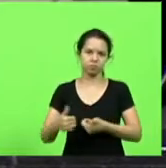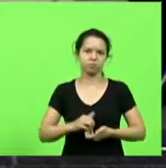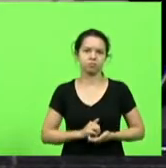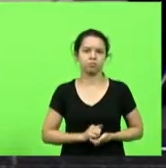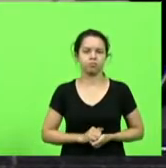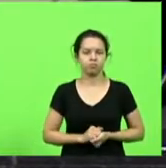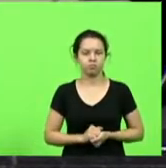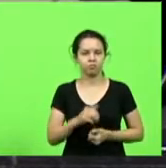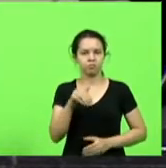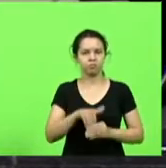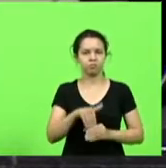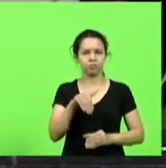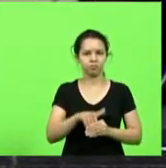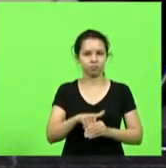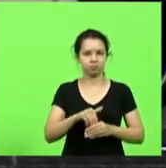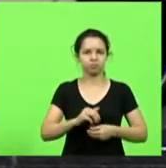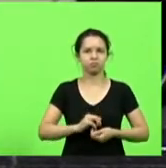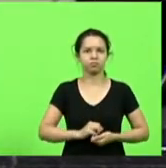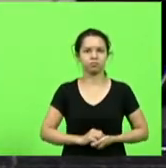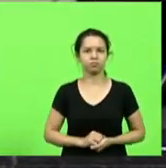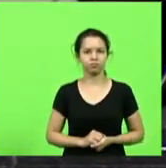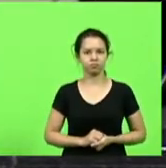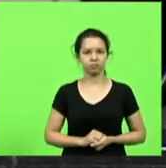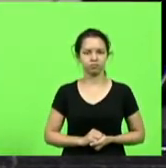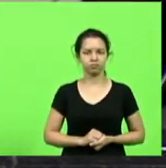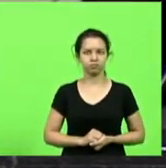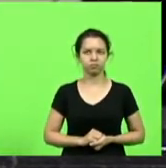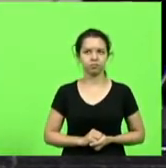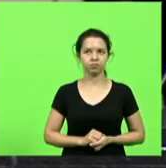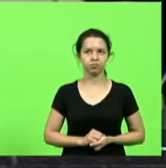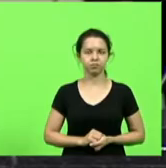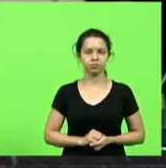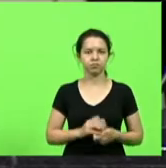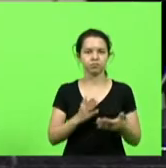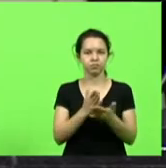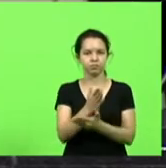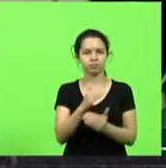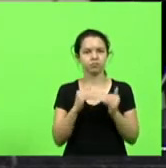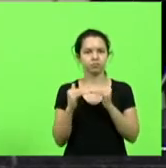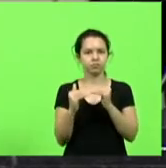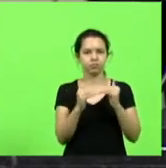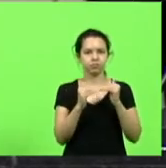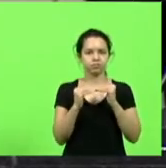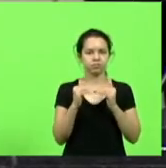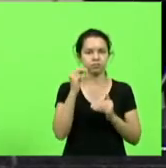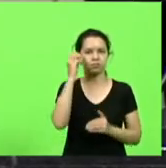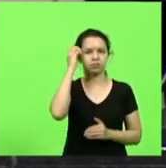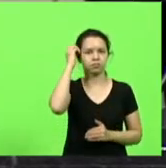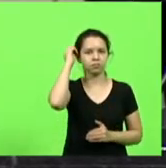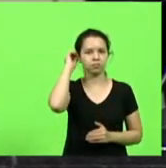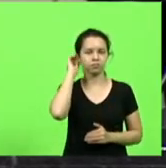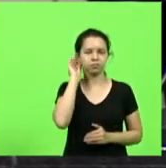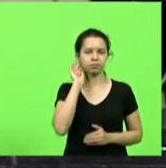Em votação, deputados que aprovam, permaneçam como se encontra. Aprovado por unanimidade.